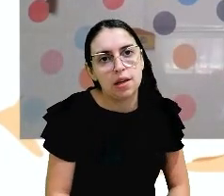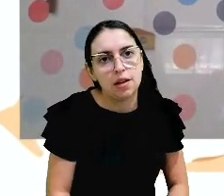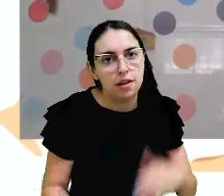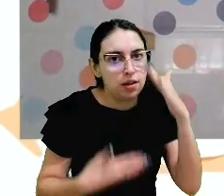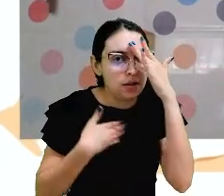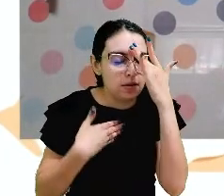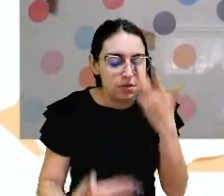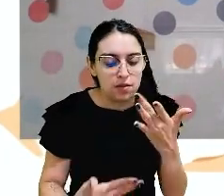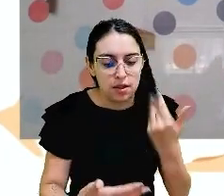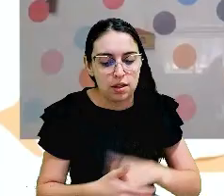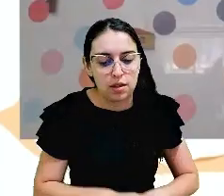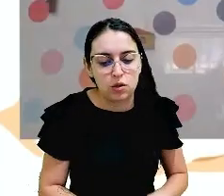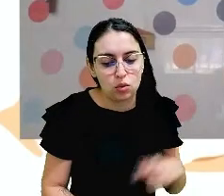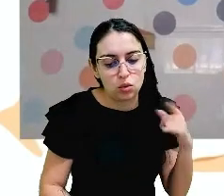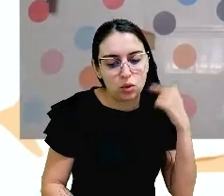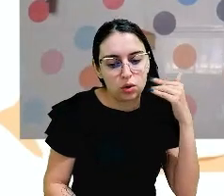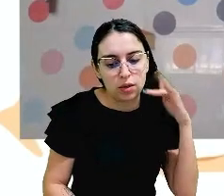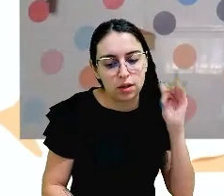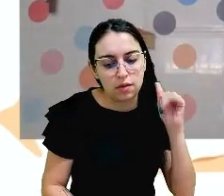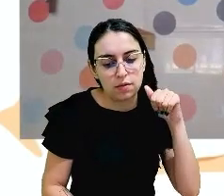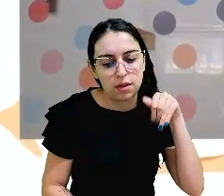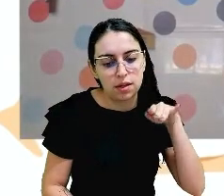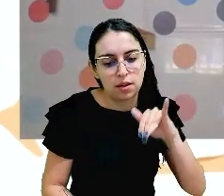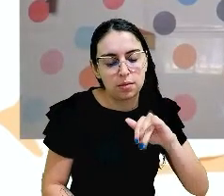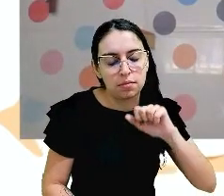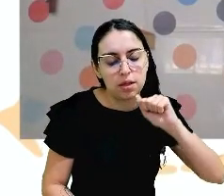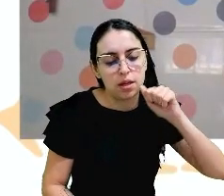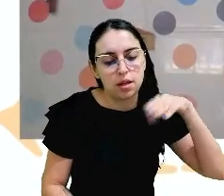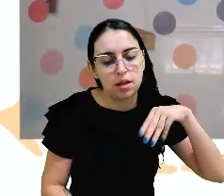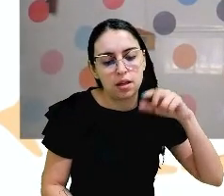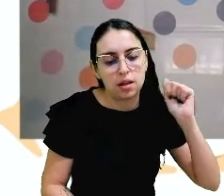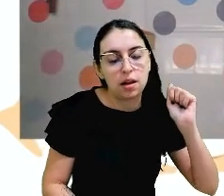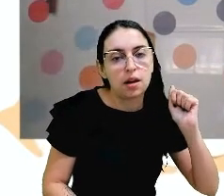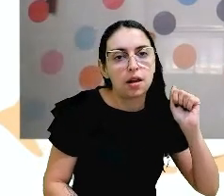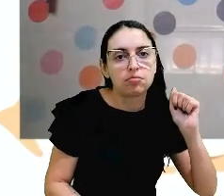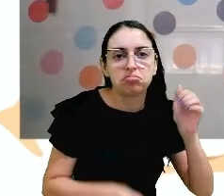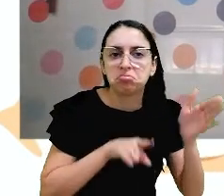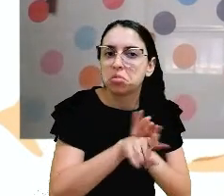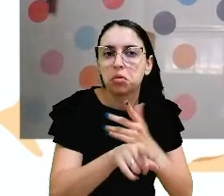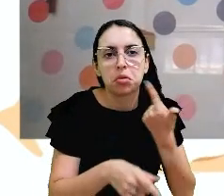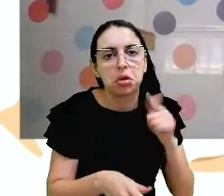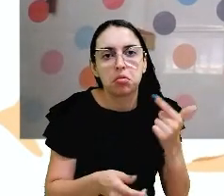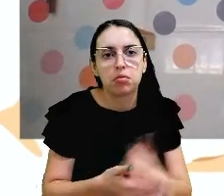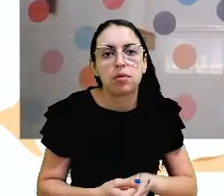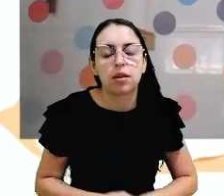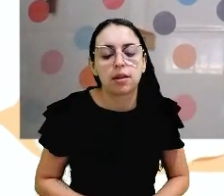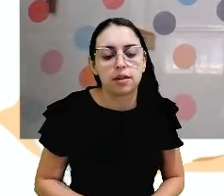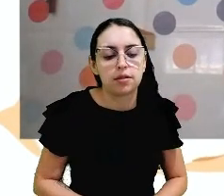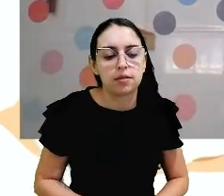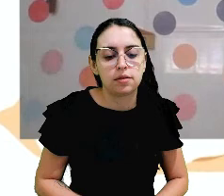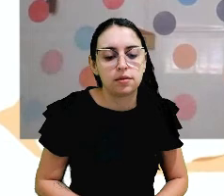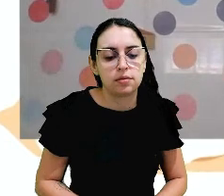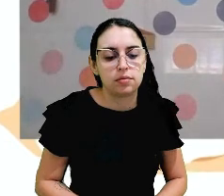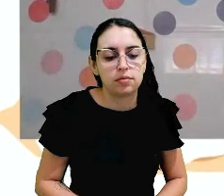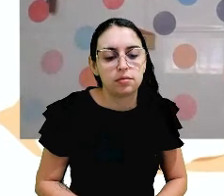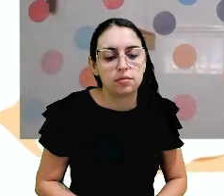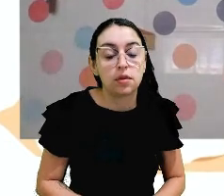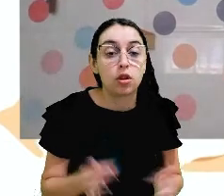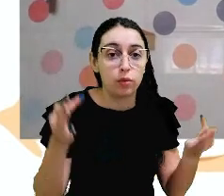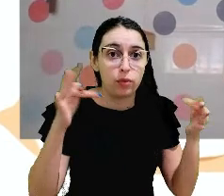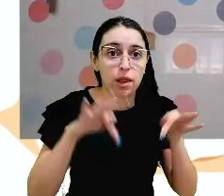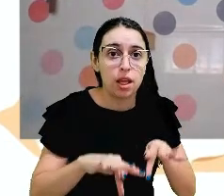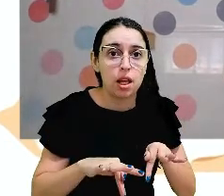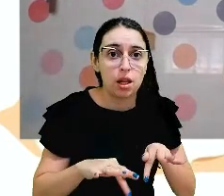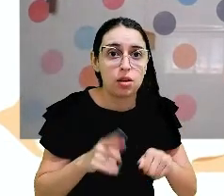Obrigada, doutora Fabiana. Bom, não temos mais perguntas. Estamos aqui no final do